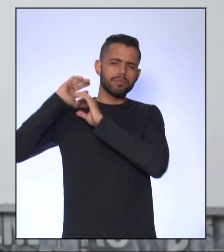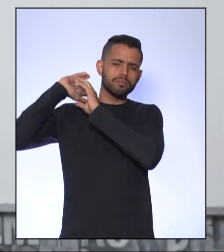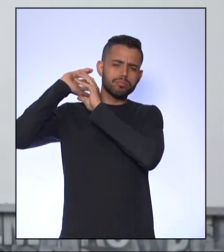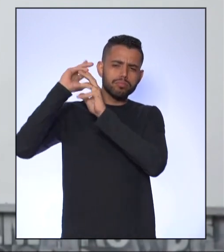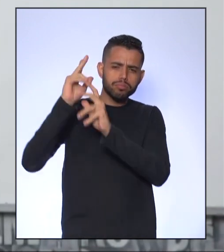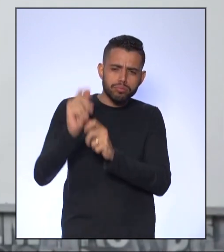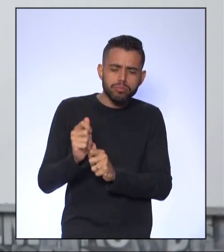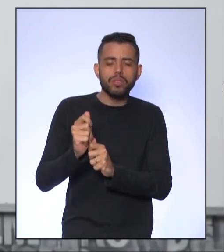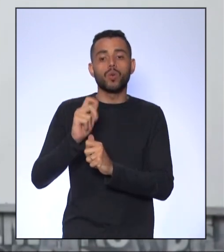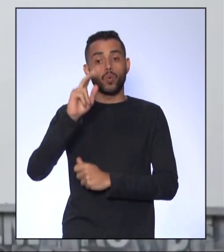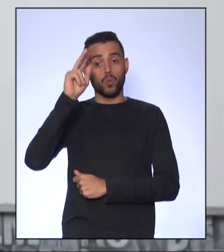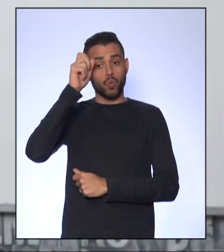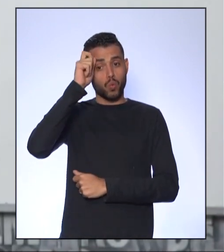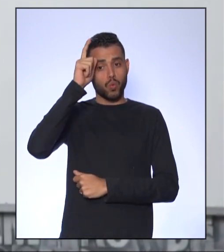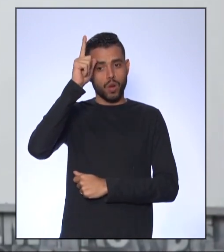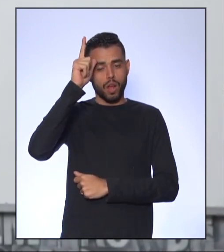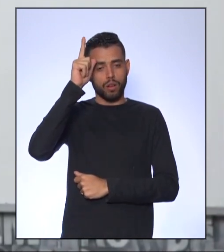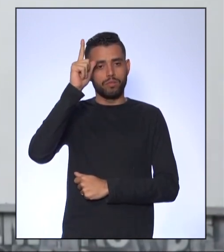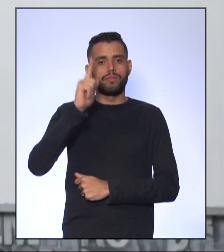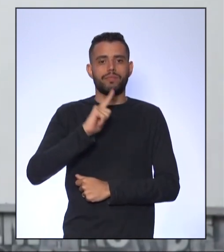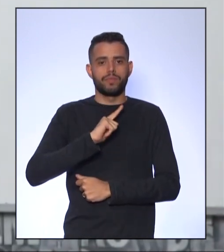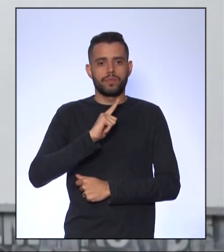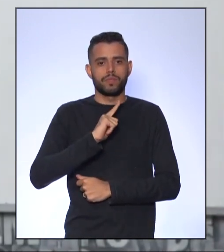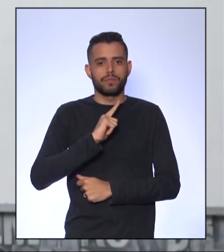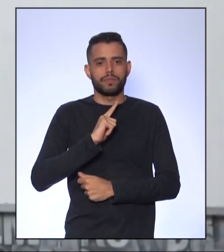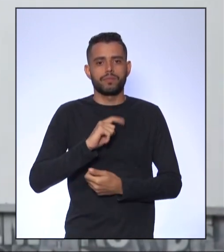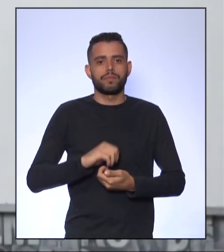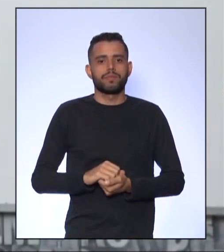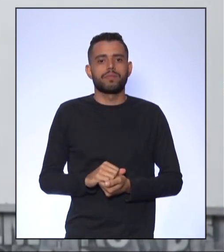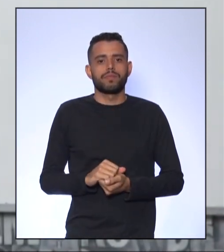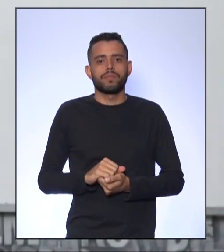cultural com a